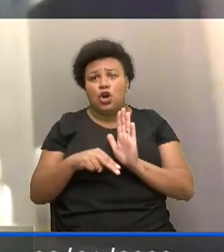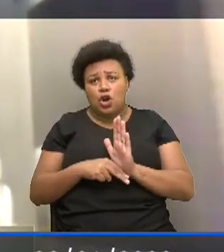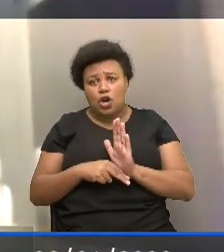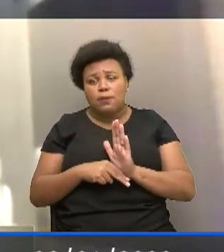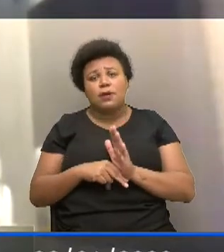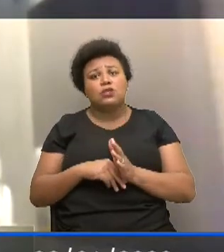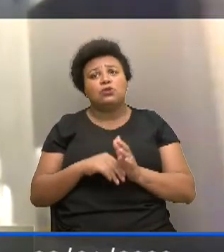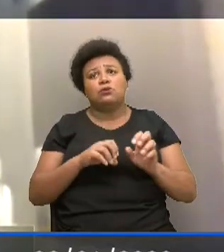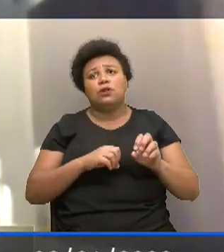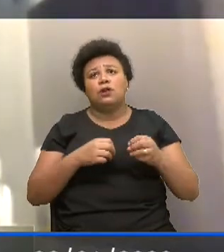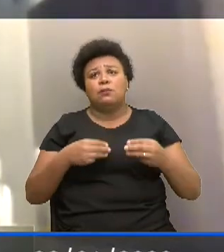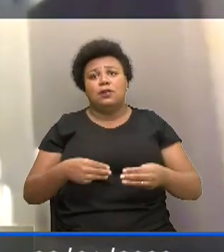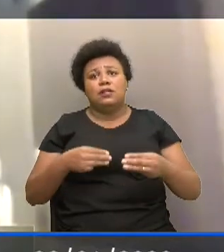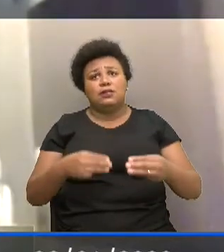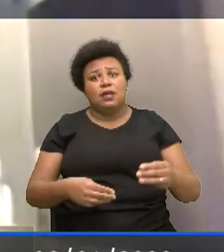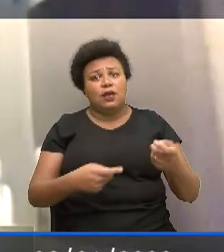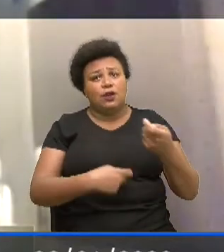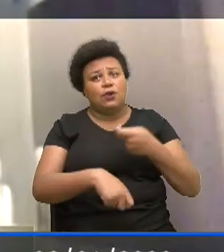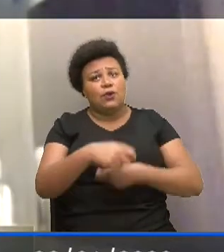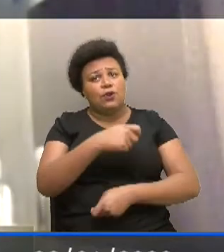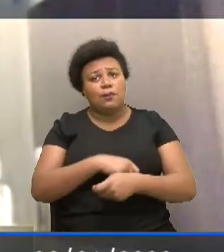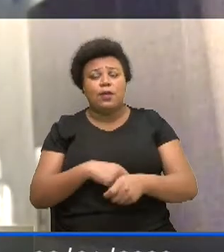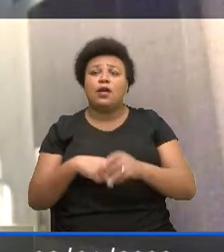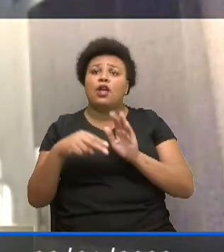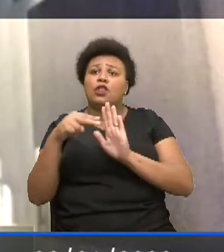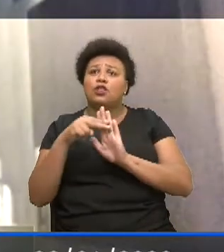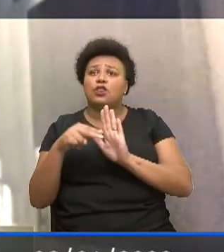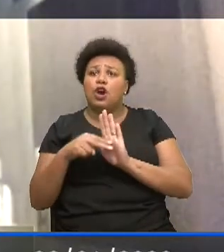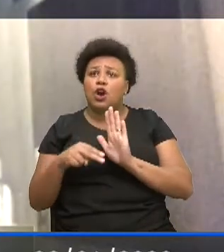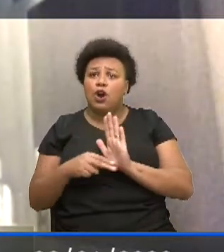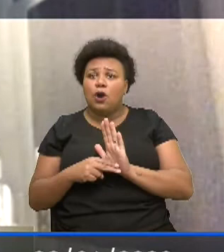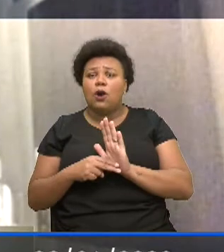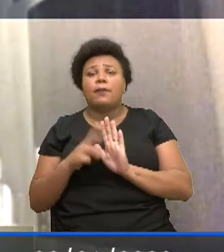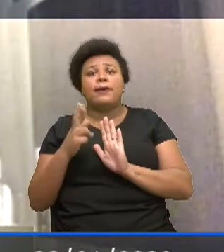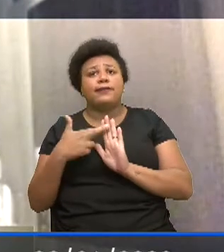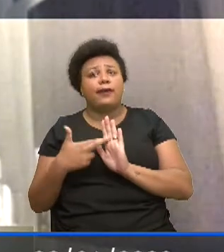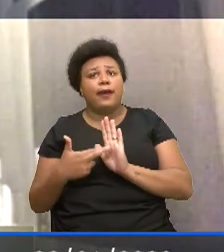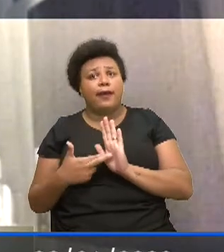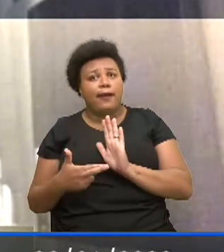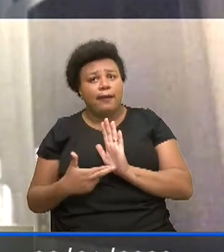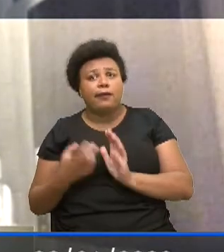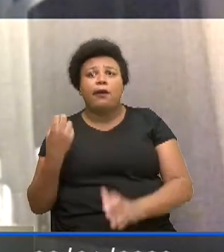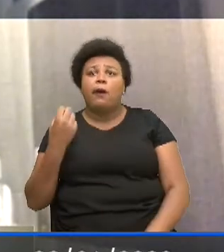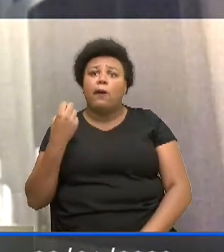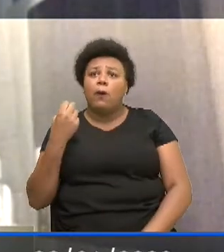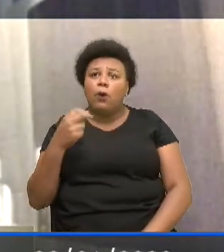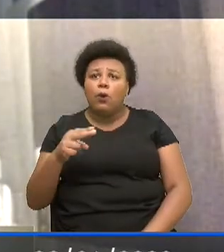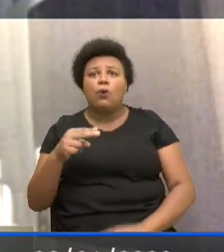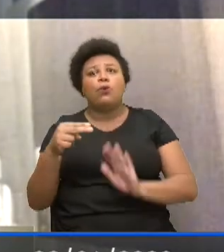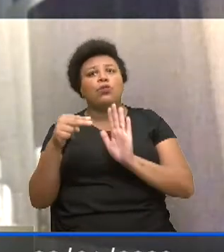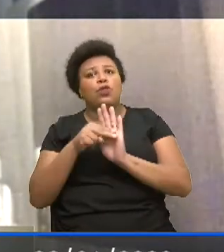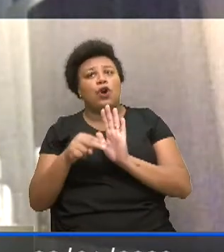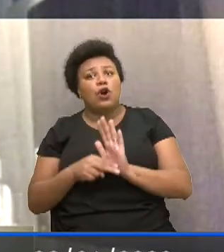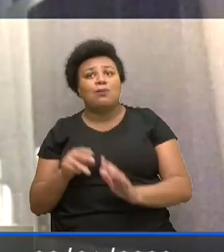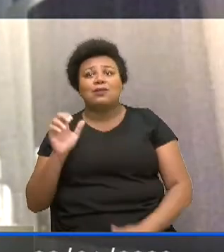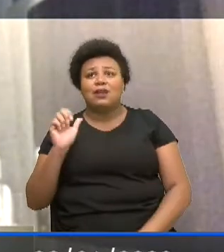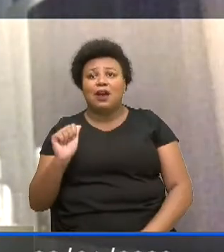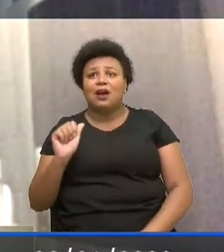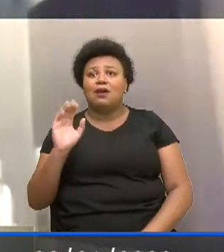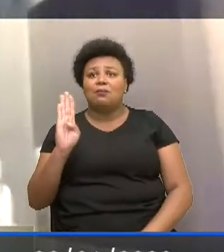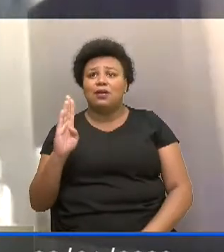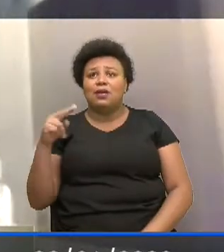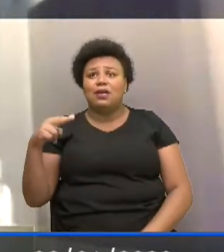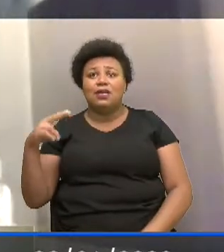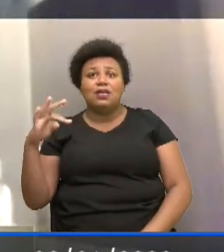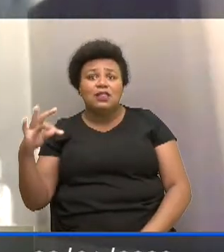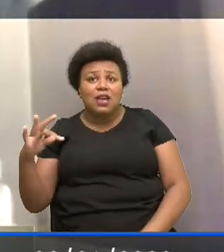da Economia, colocar, então, normas regulamentadoras ou normas da ABNT, já que nós